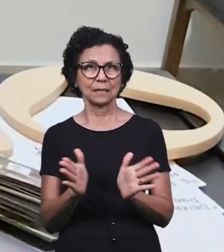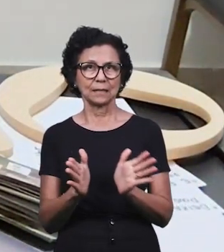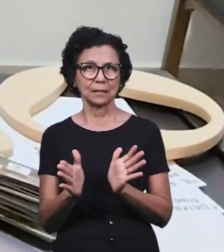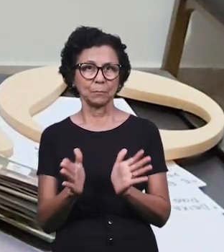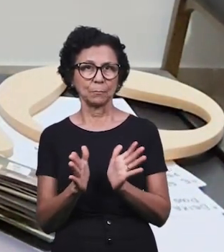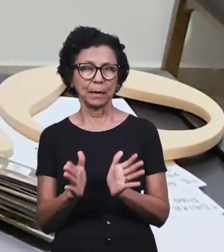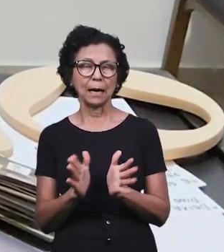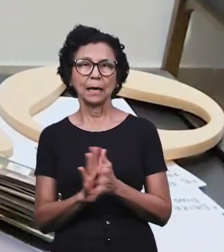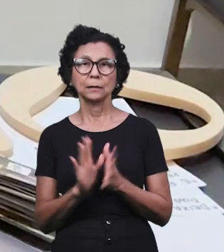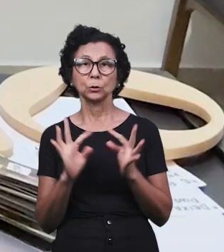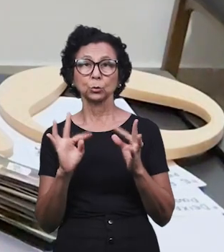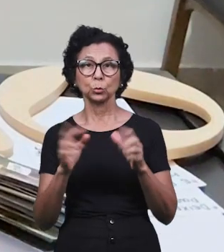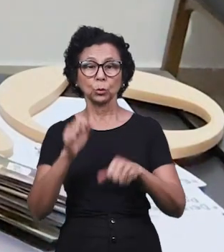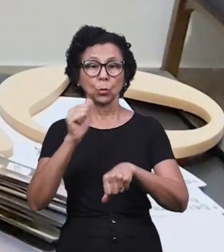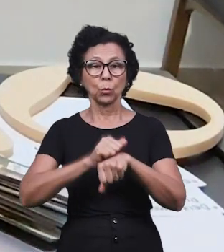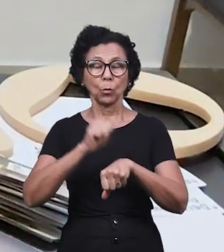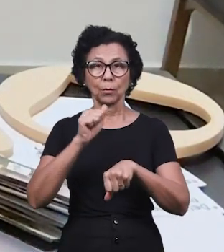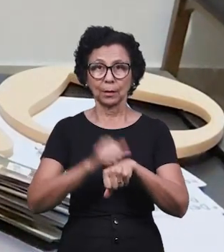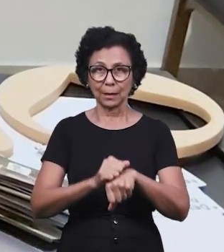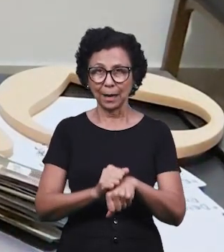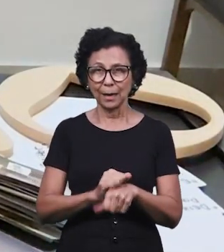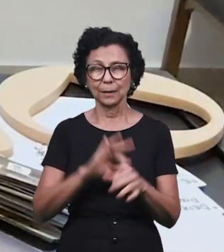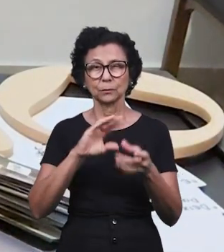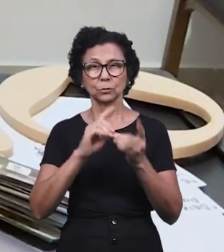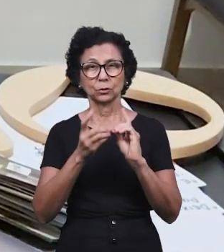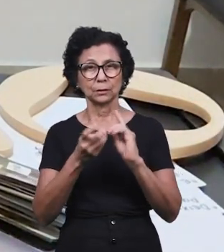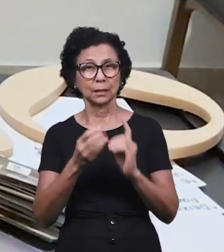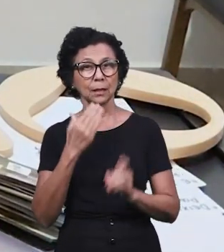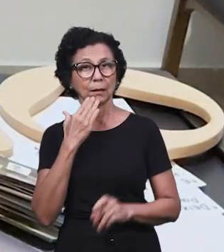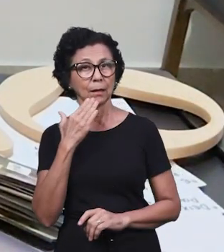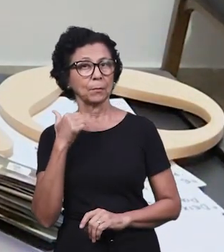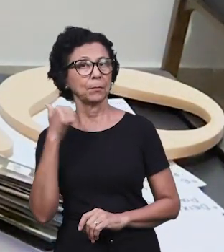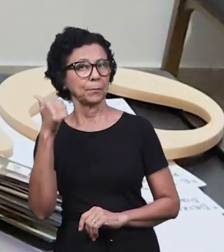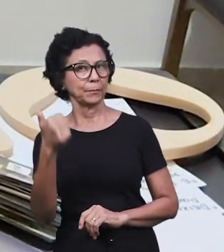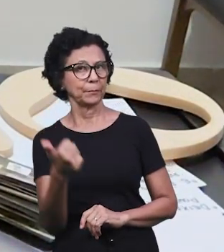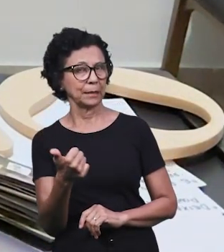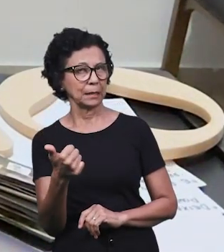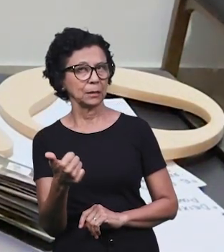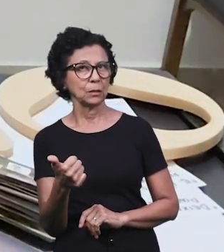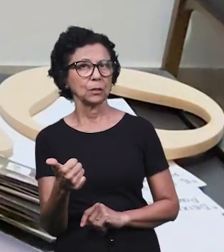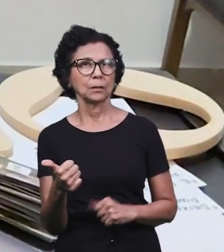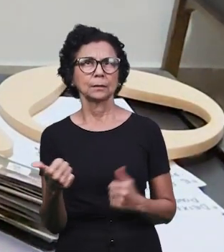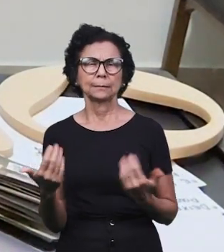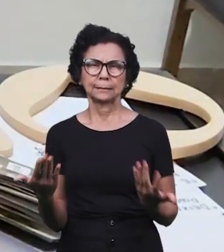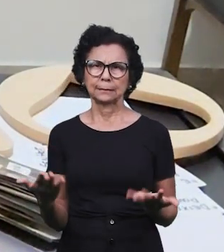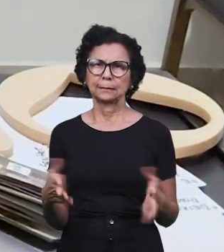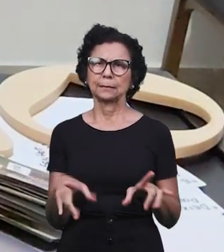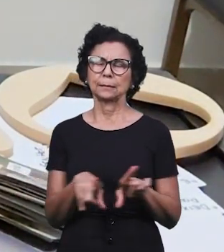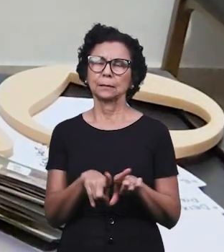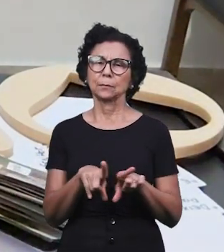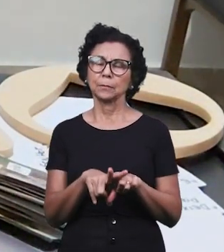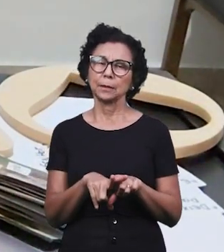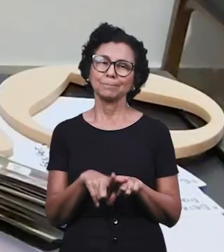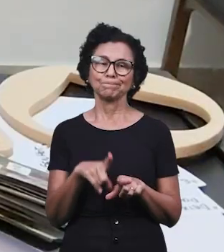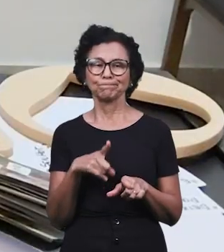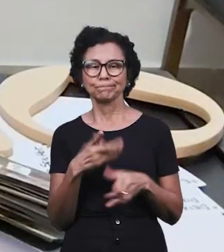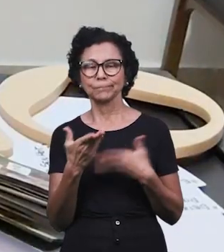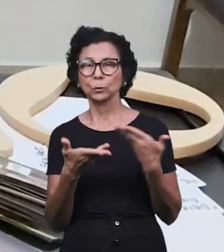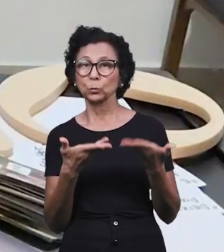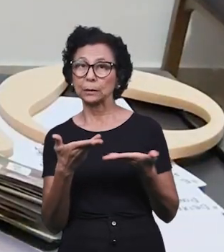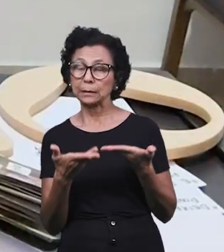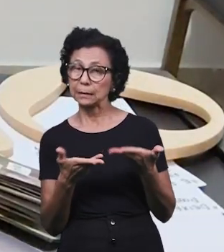trazer concreto o ensino, quanto mais didático, melhor. É claro que a gente tem que tomar um cuidado para que não